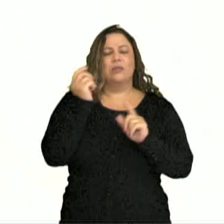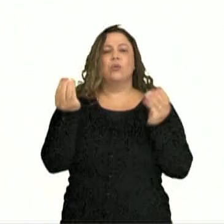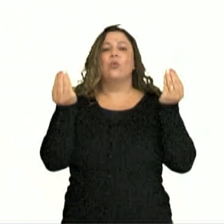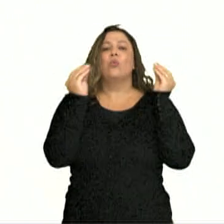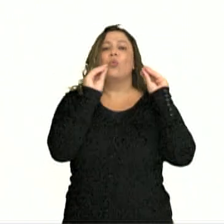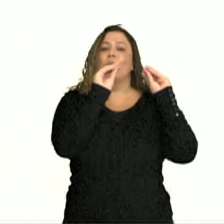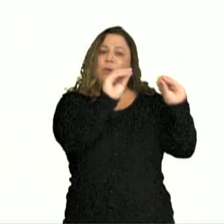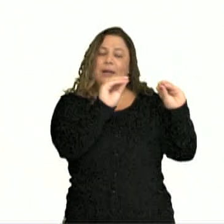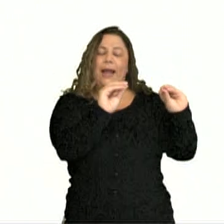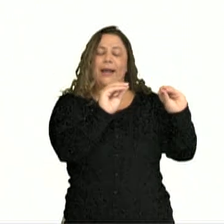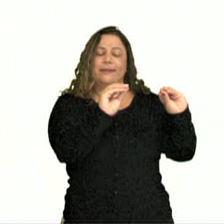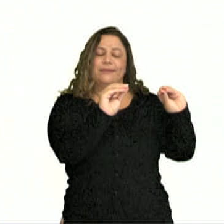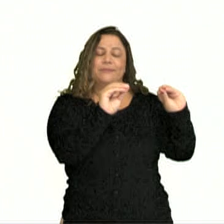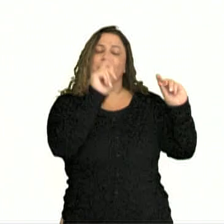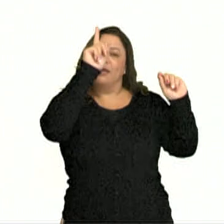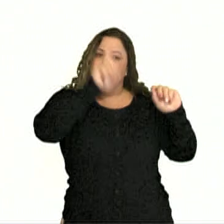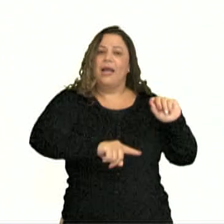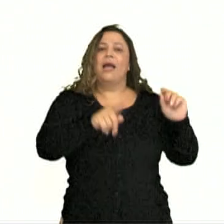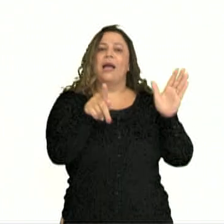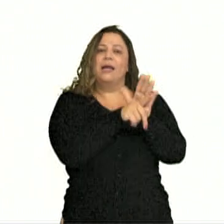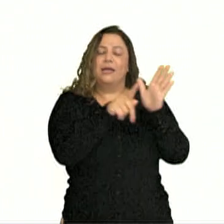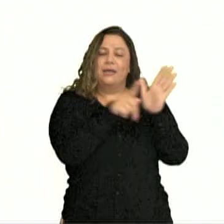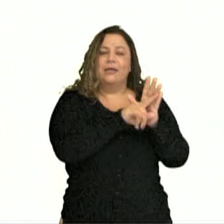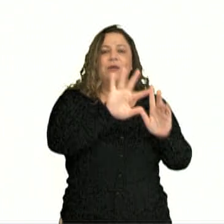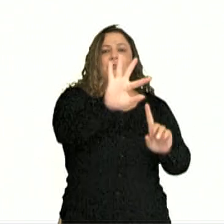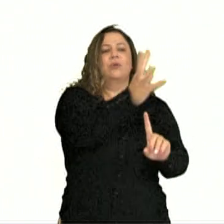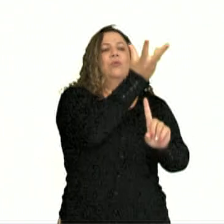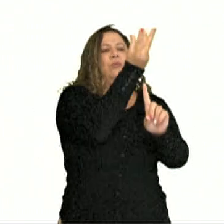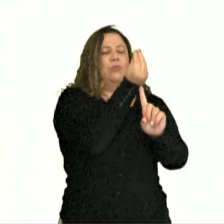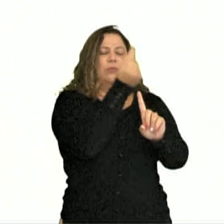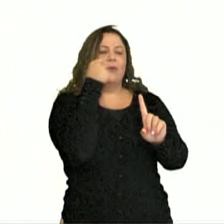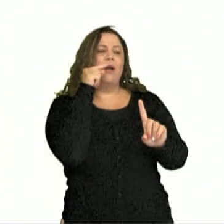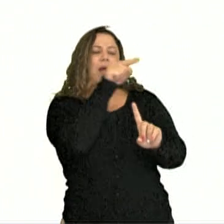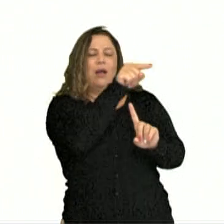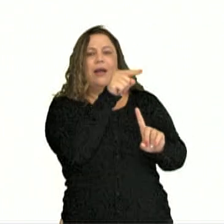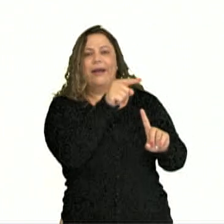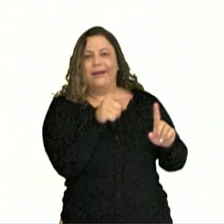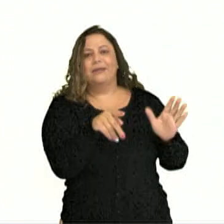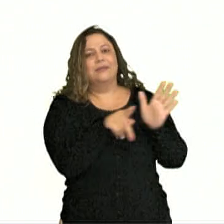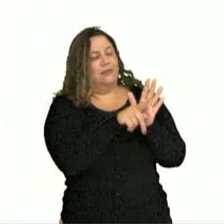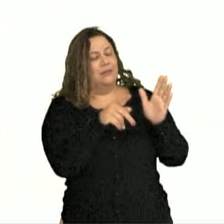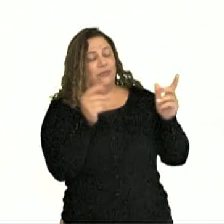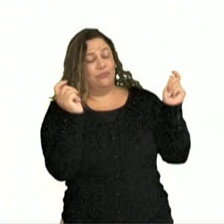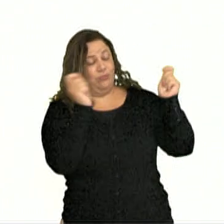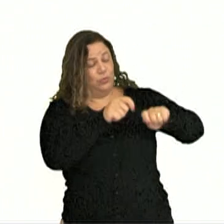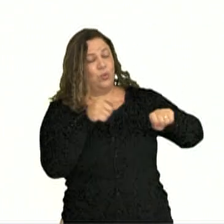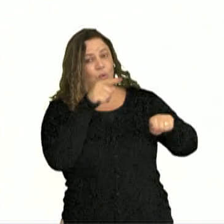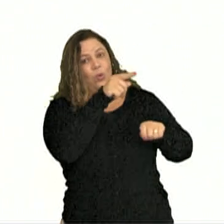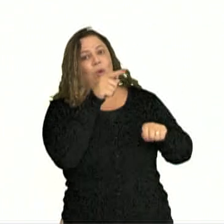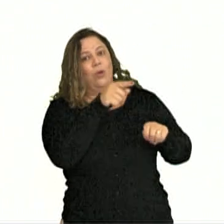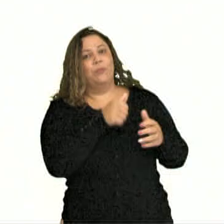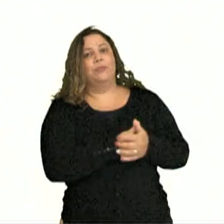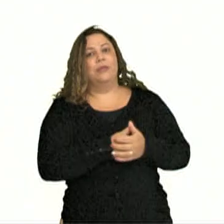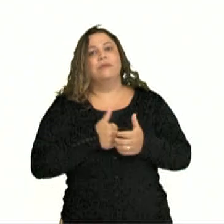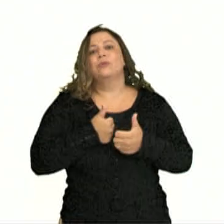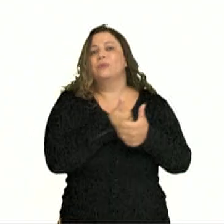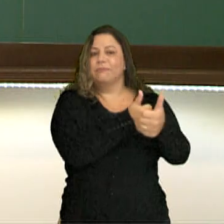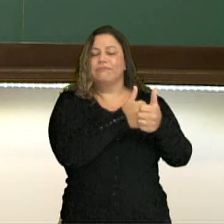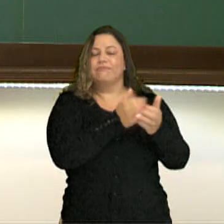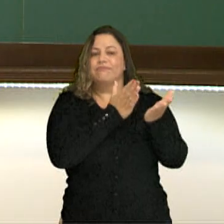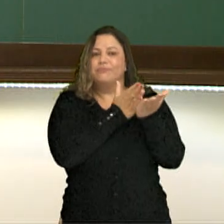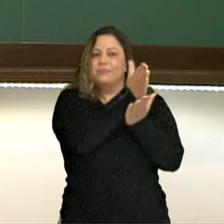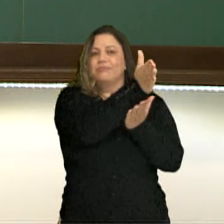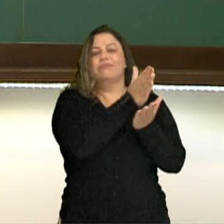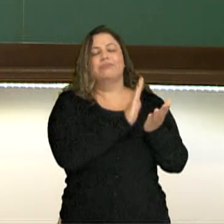no lugar de arte também. Os fotógrafos a reconheceram como também um segmento da arte.